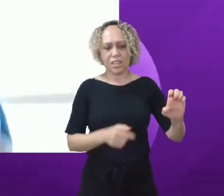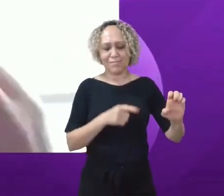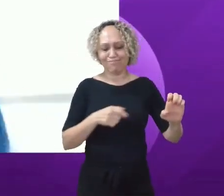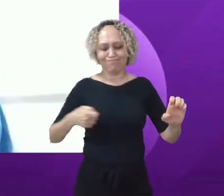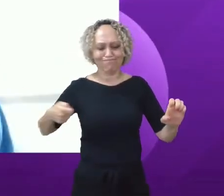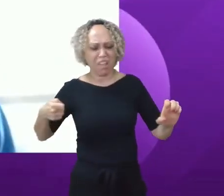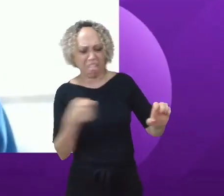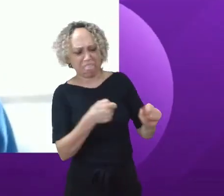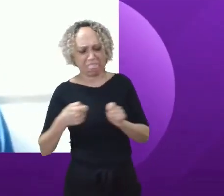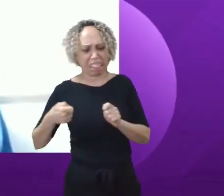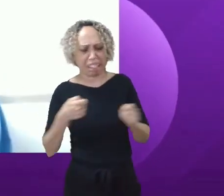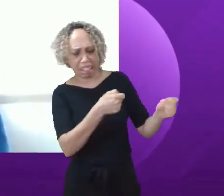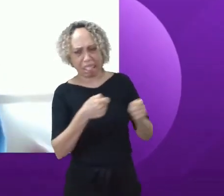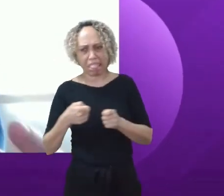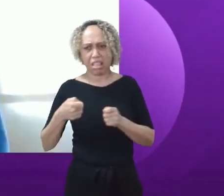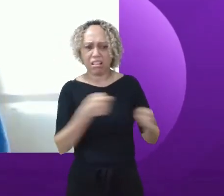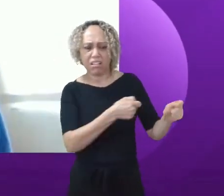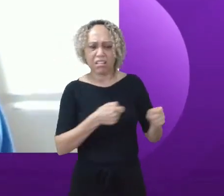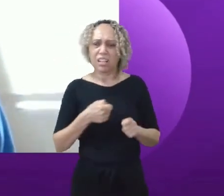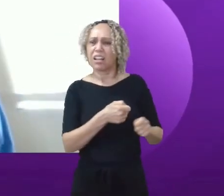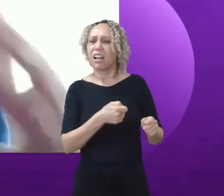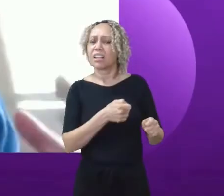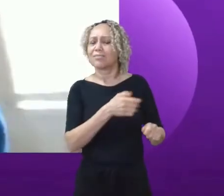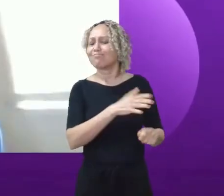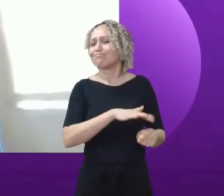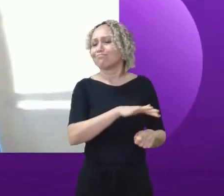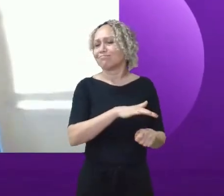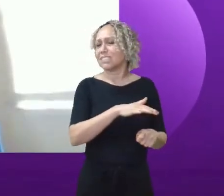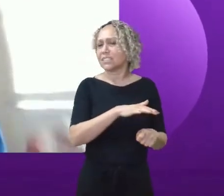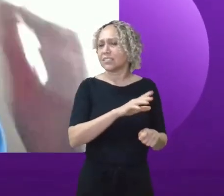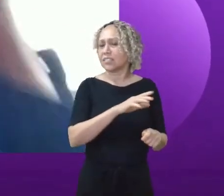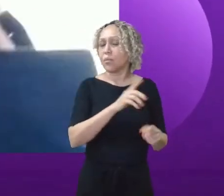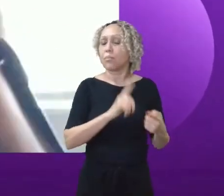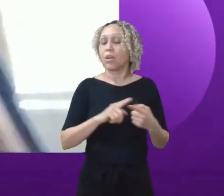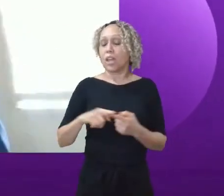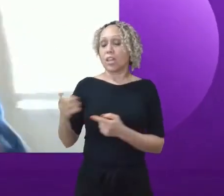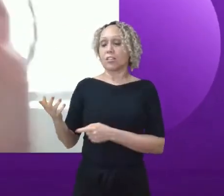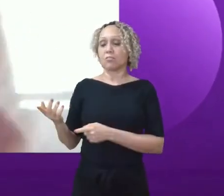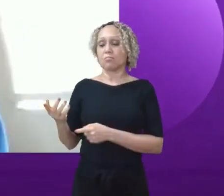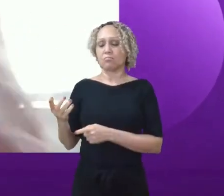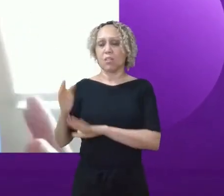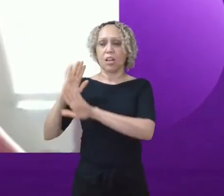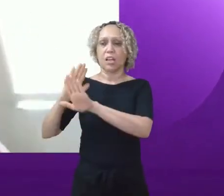atacados nesses processos, né? Porque a visão neoliberal, a visão